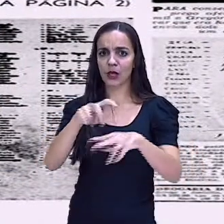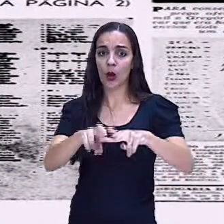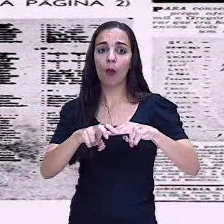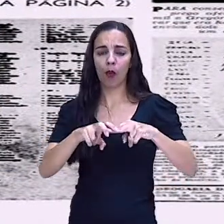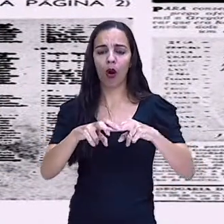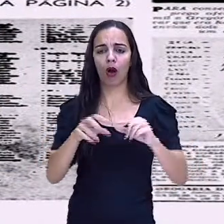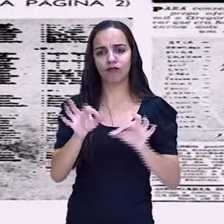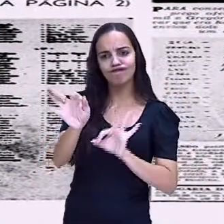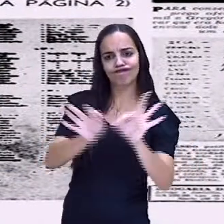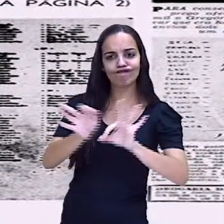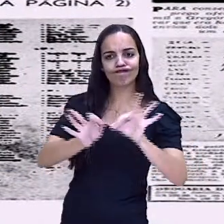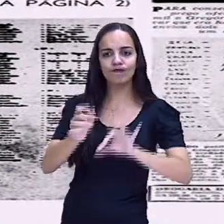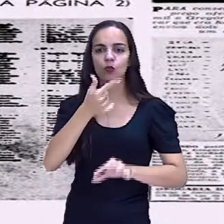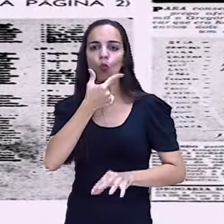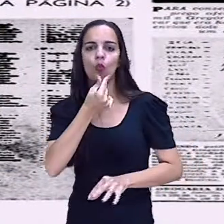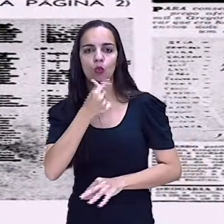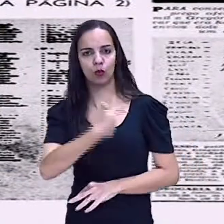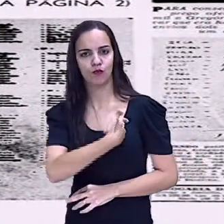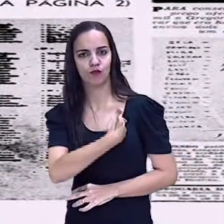Vargas em